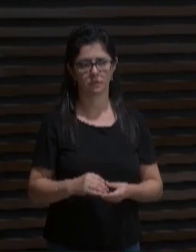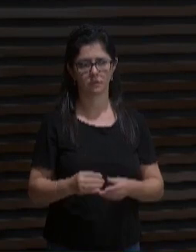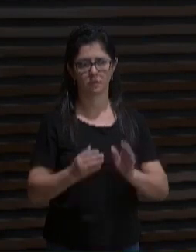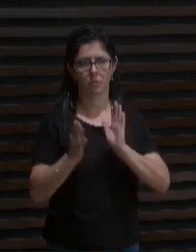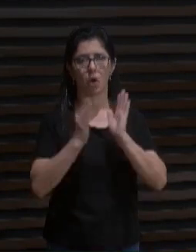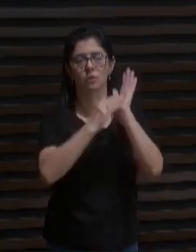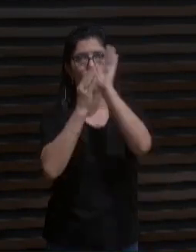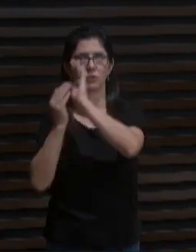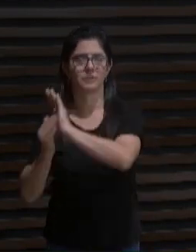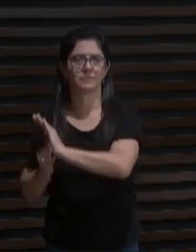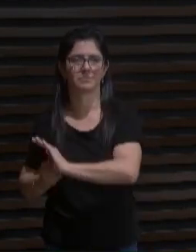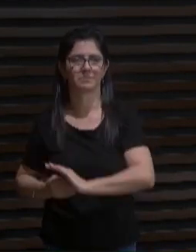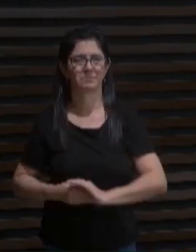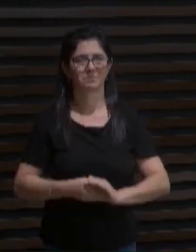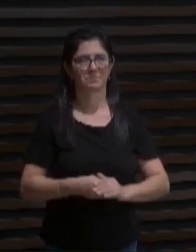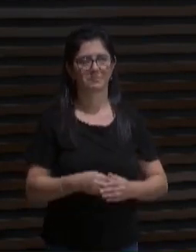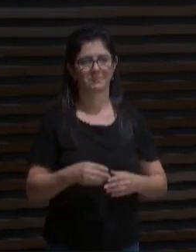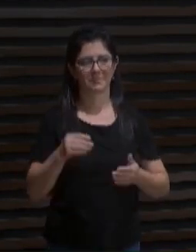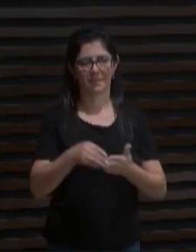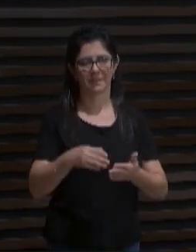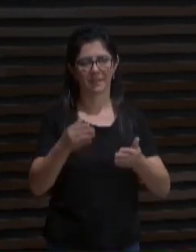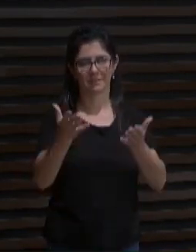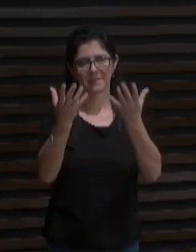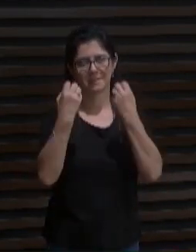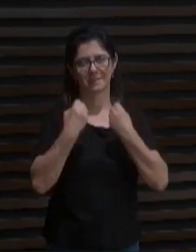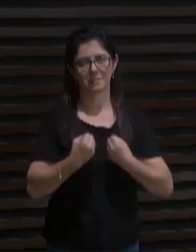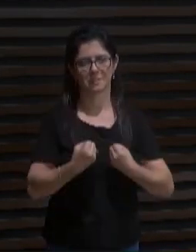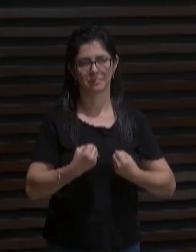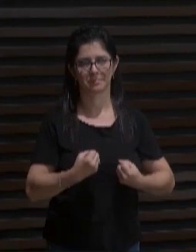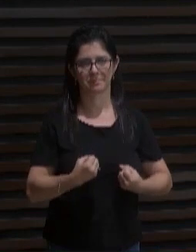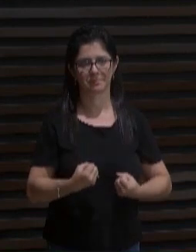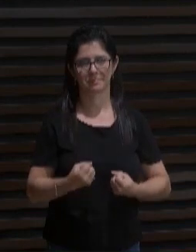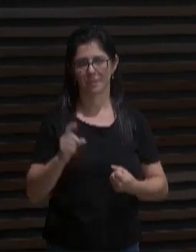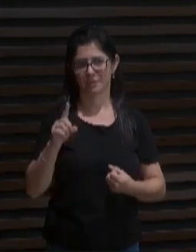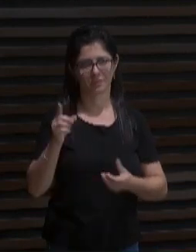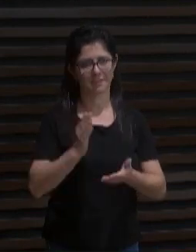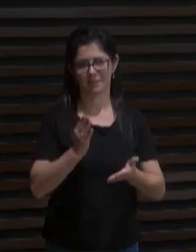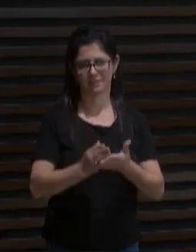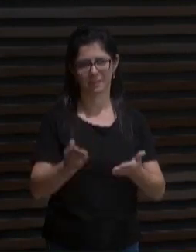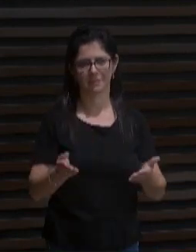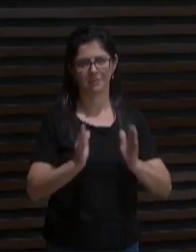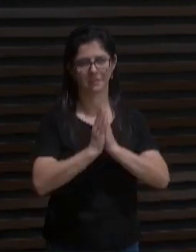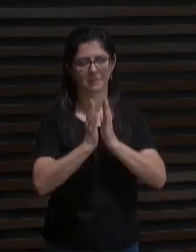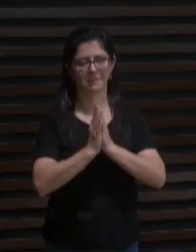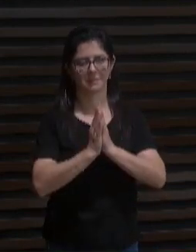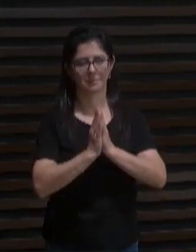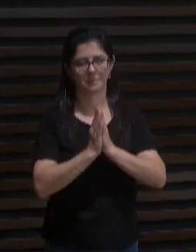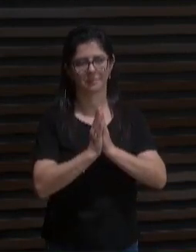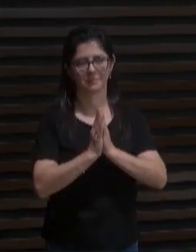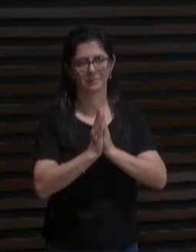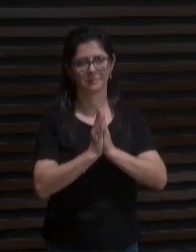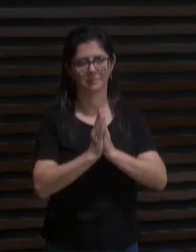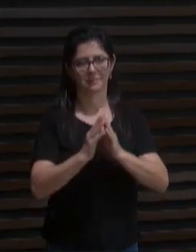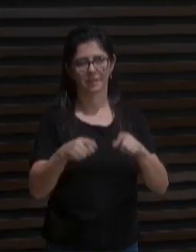Você não para de orar quando você entrega. Só que você não vai mais pedir. O assunto está na